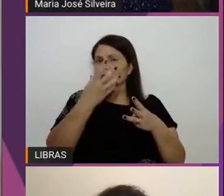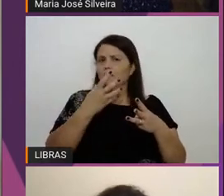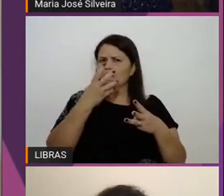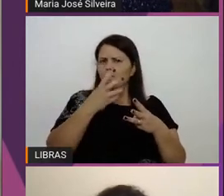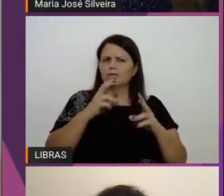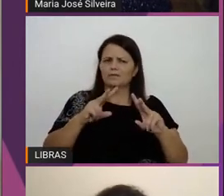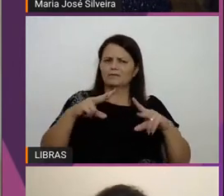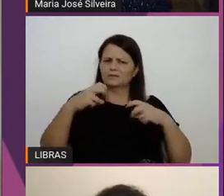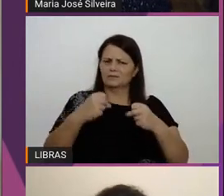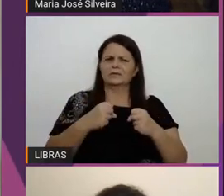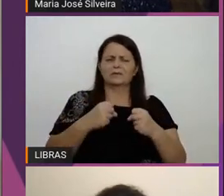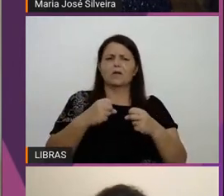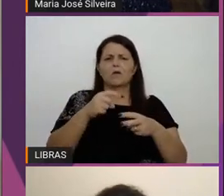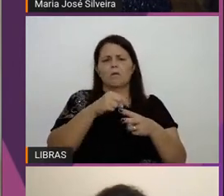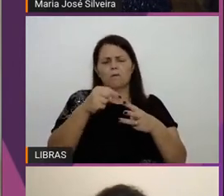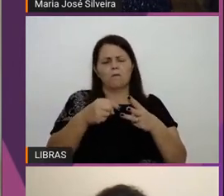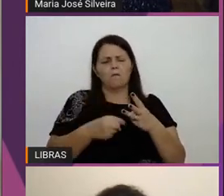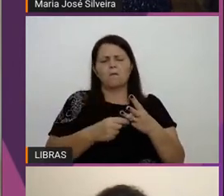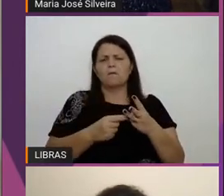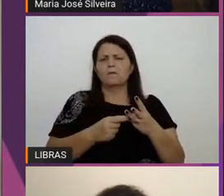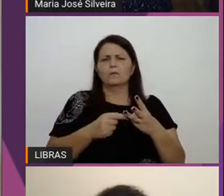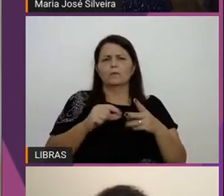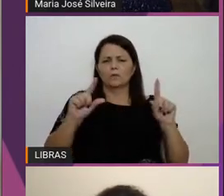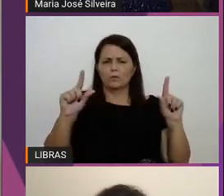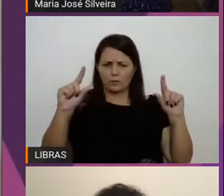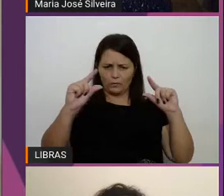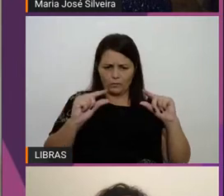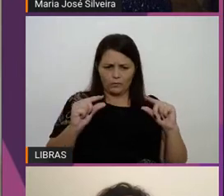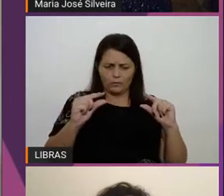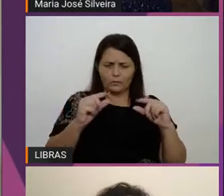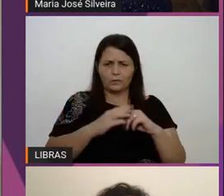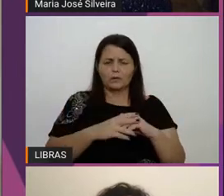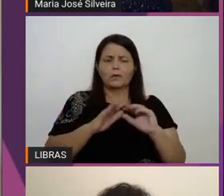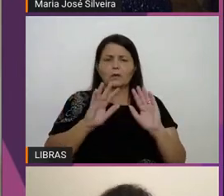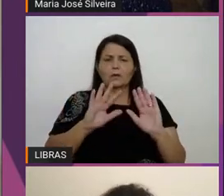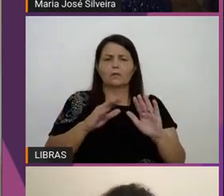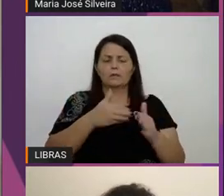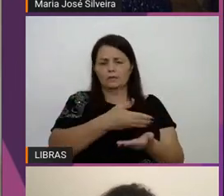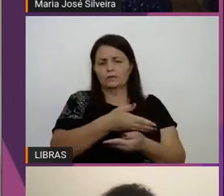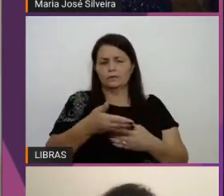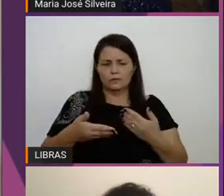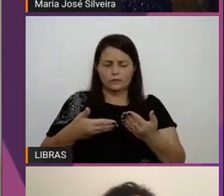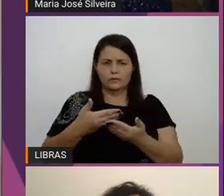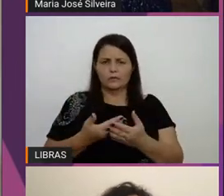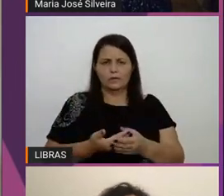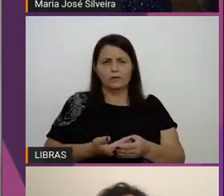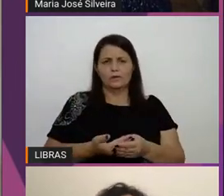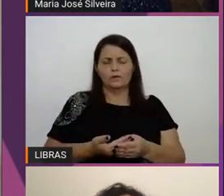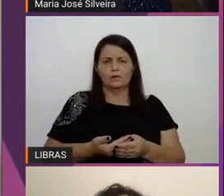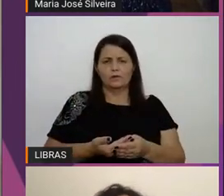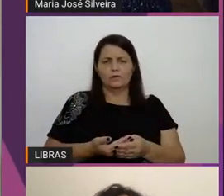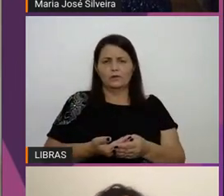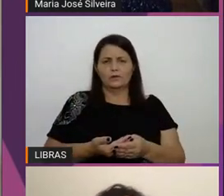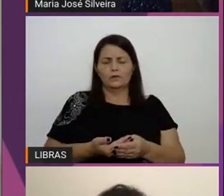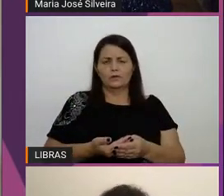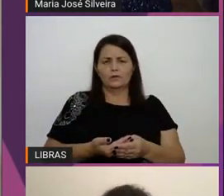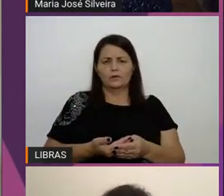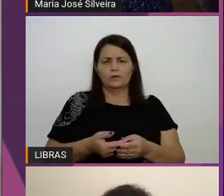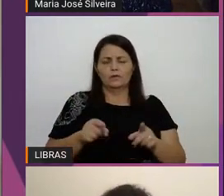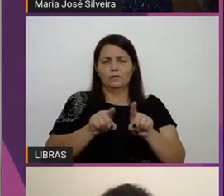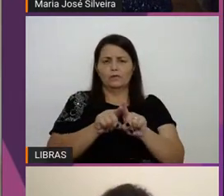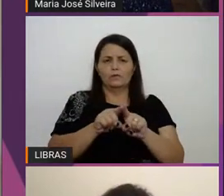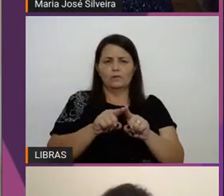muito bem muitão mais curto né esta aí é relativamente curto e